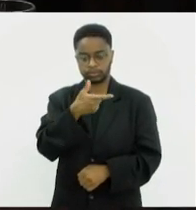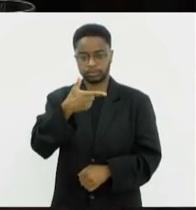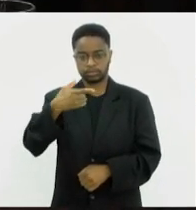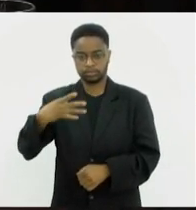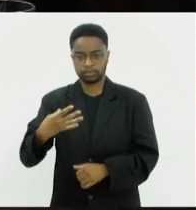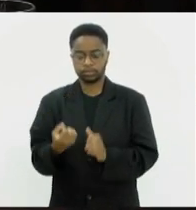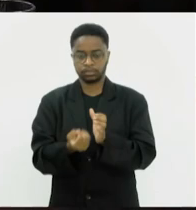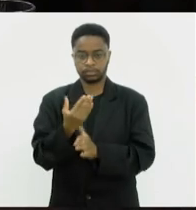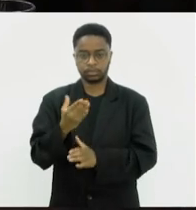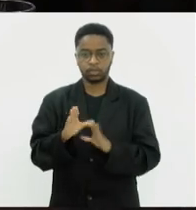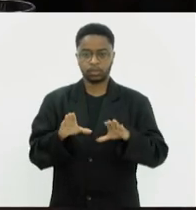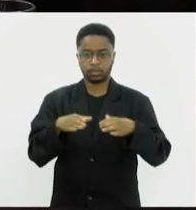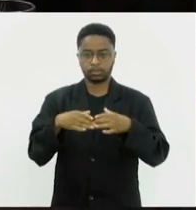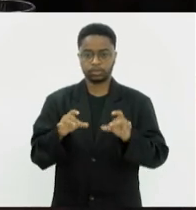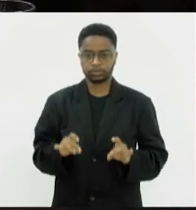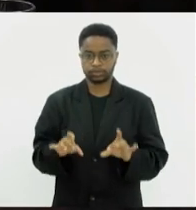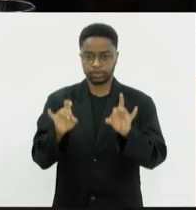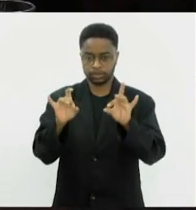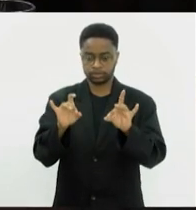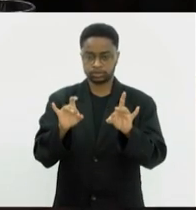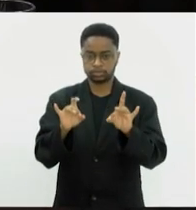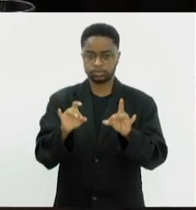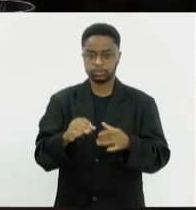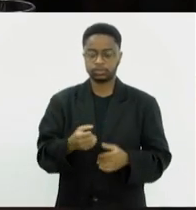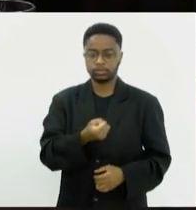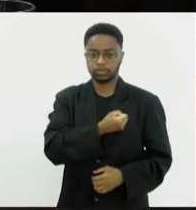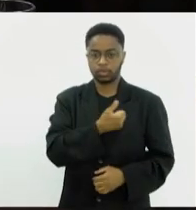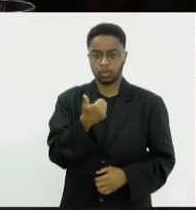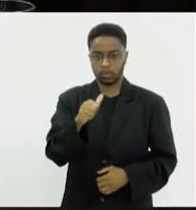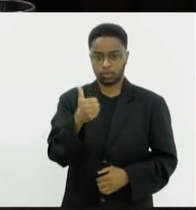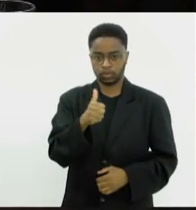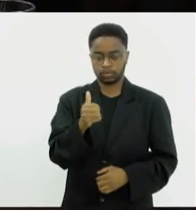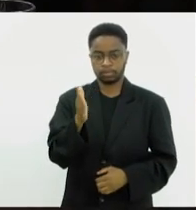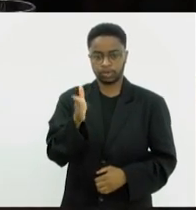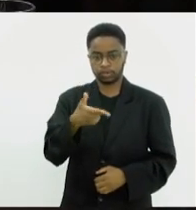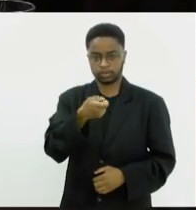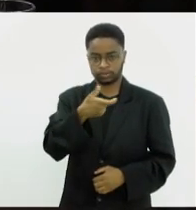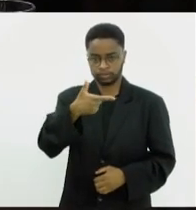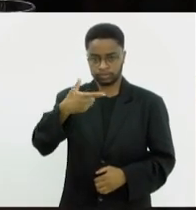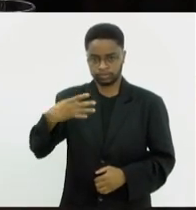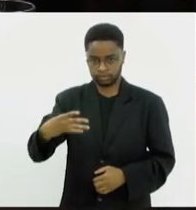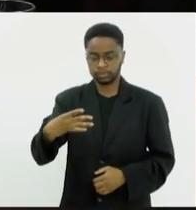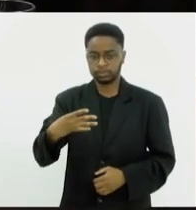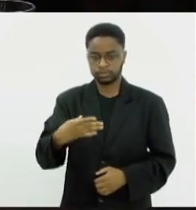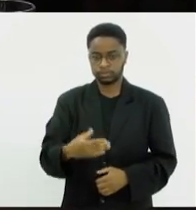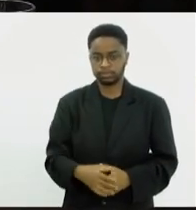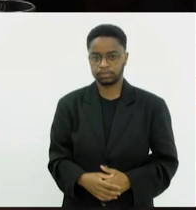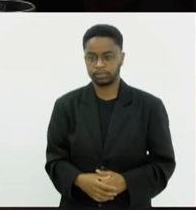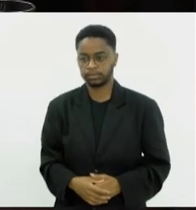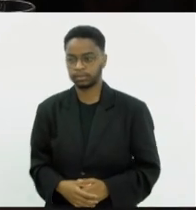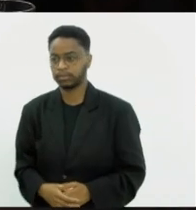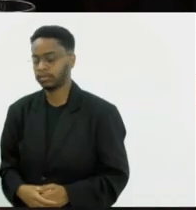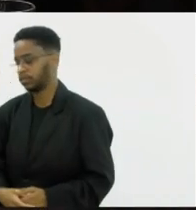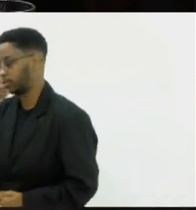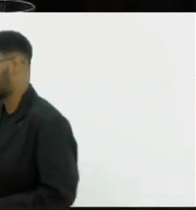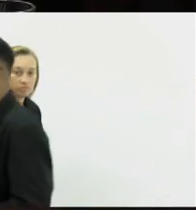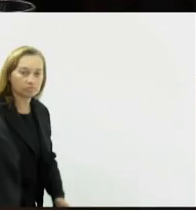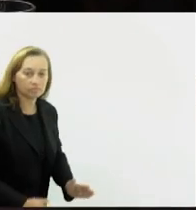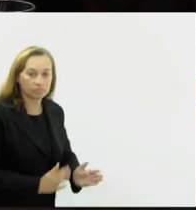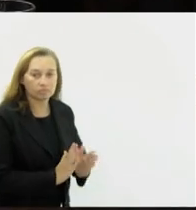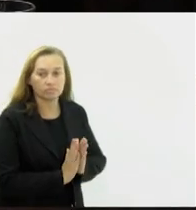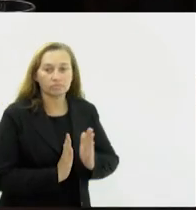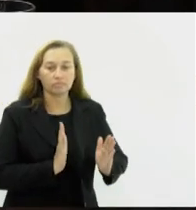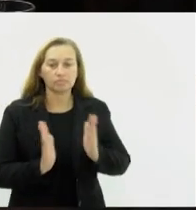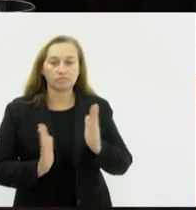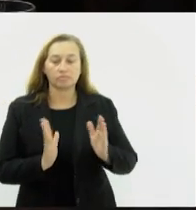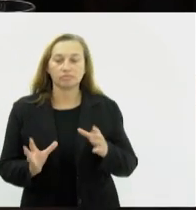autoria da Comissão Especial, requerimento número 11 de 2023, que solicita a prorrogação do prazo de funcionamento